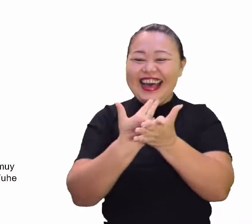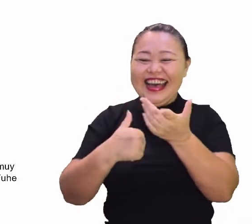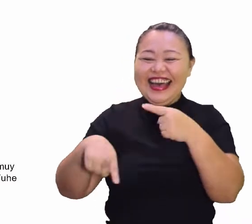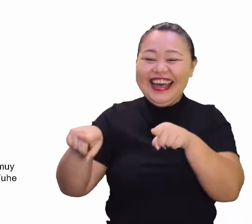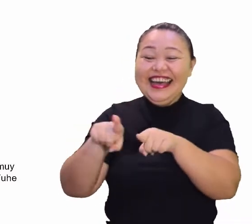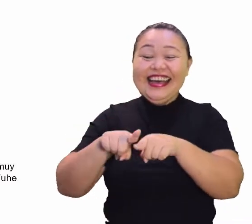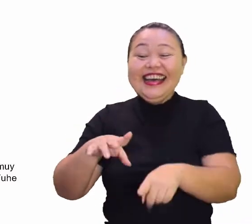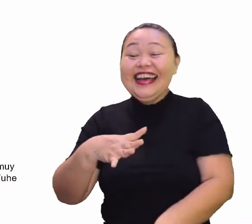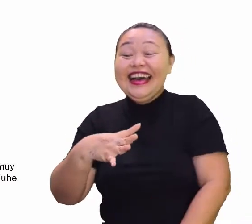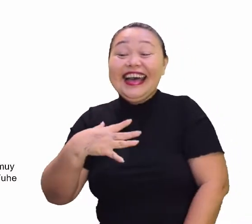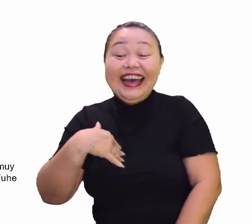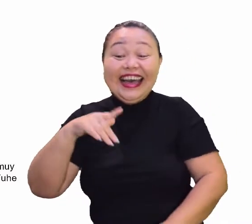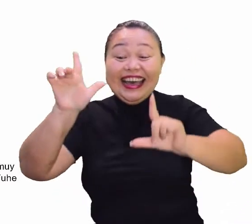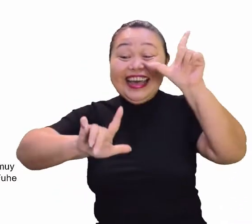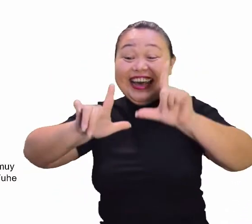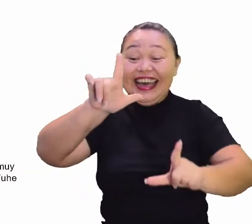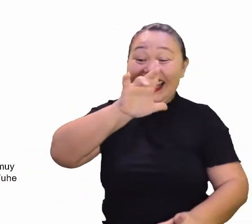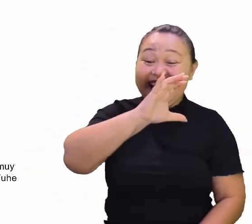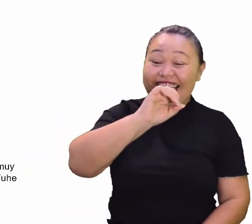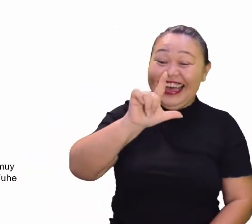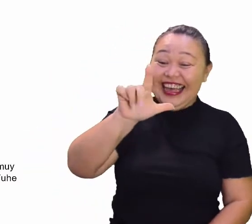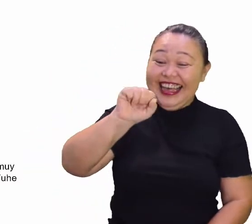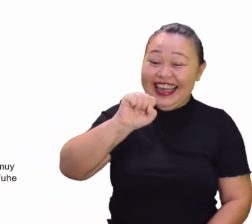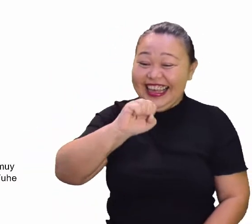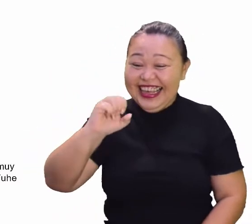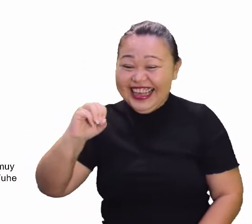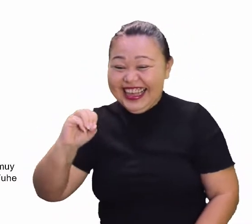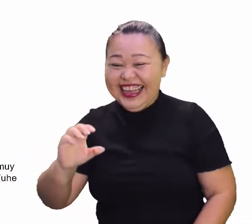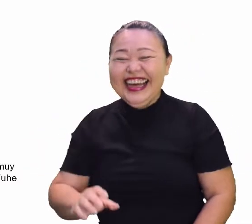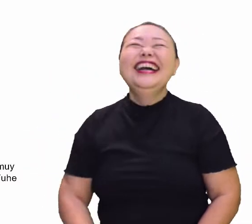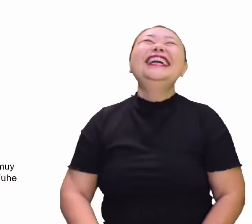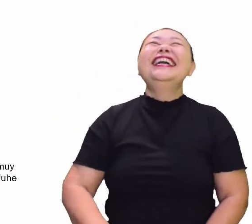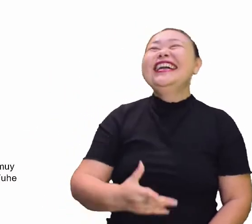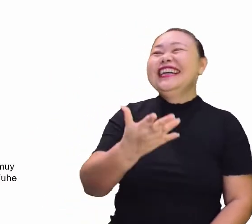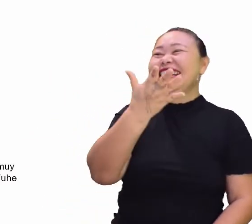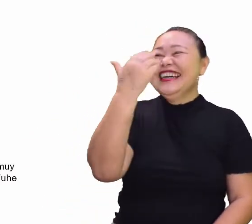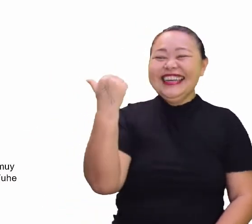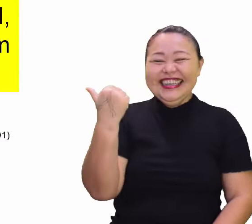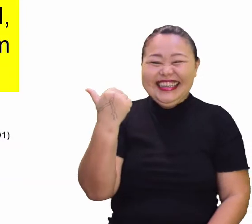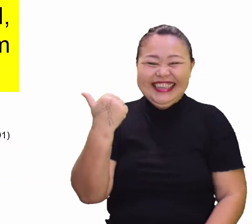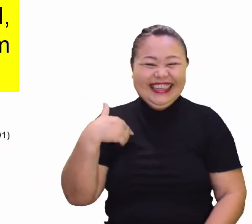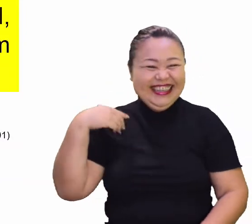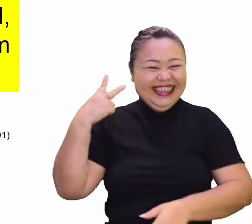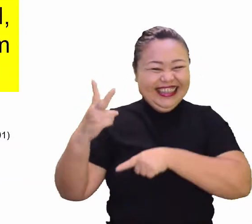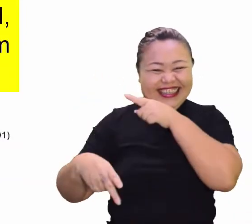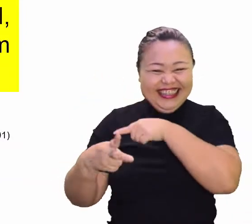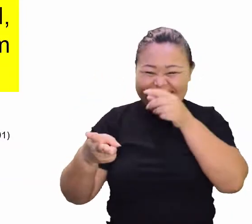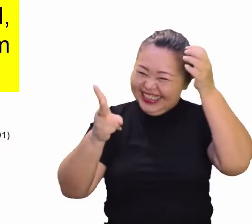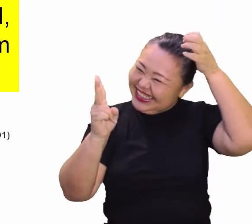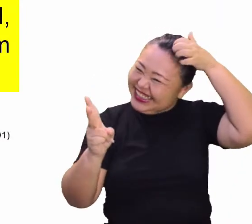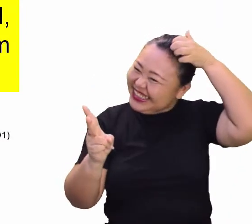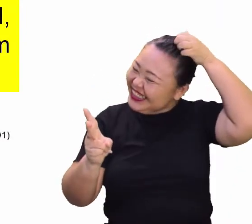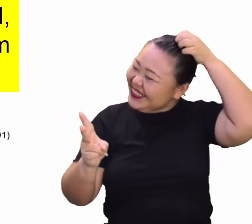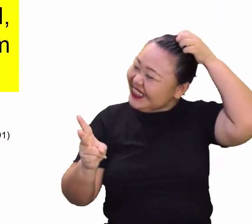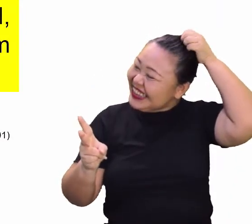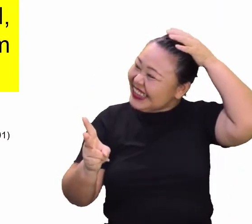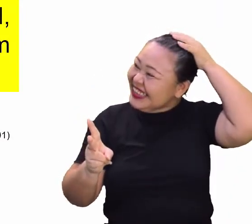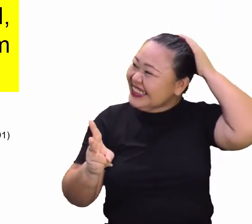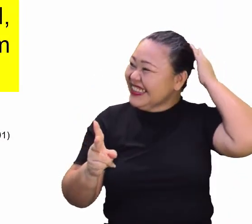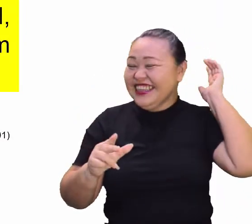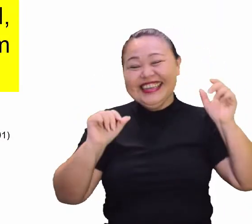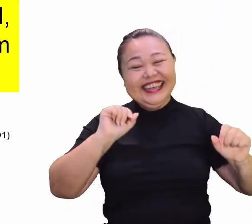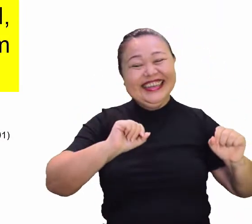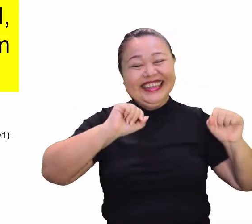aluno nem sabe o que é TV Colosso. Vamos lá, avançando, galera.